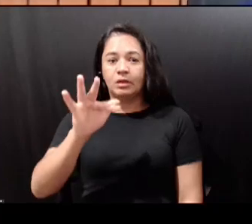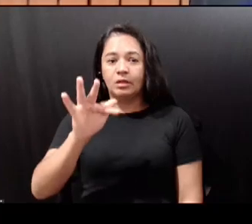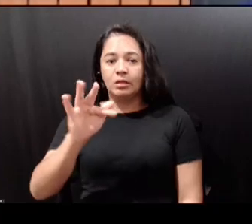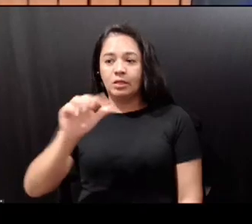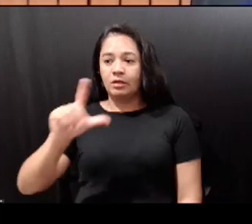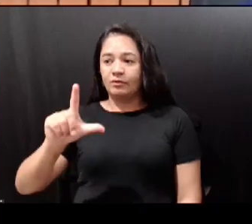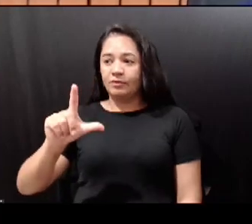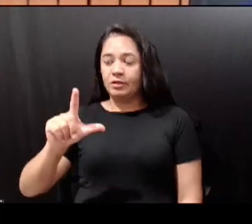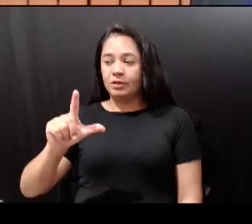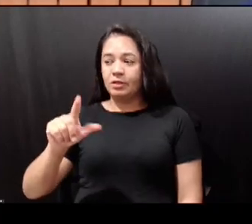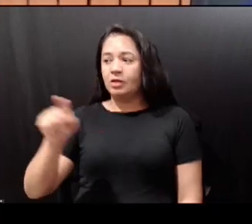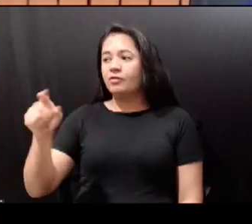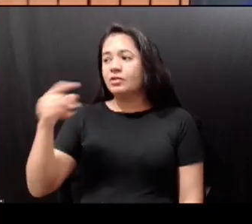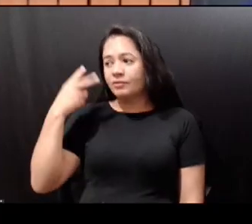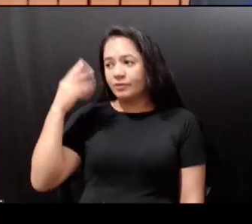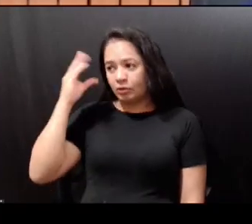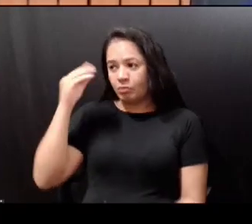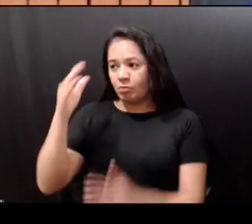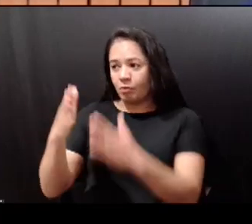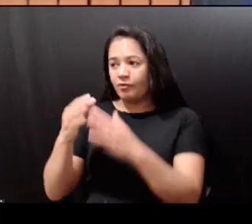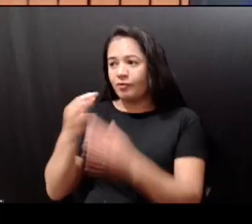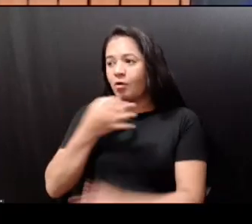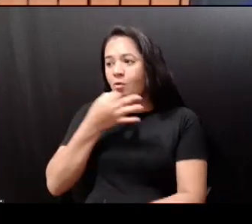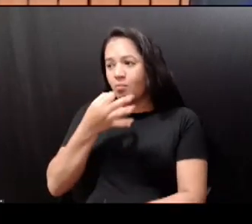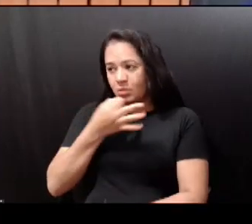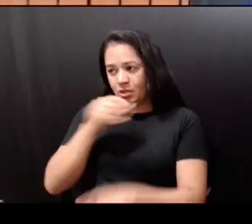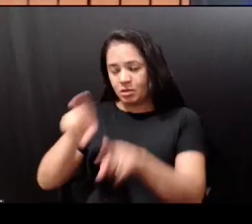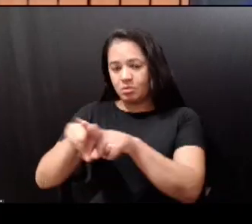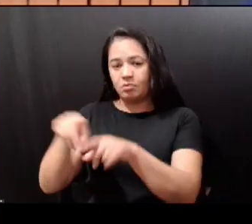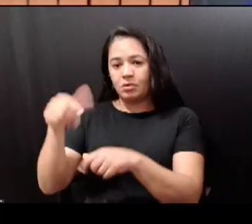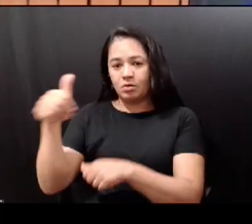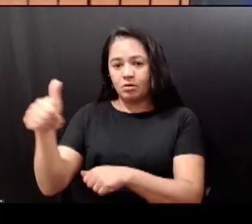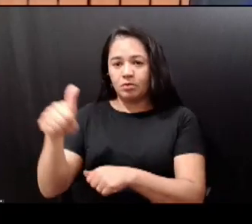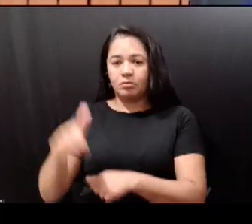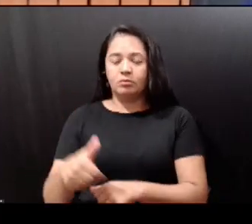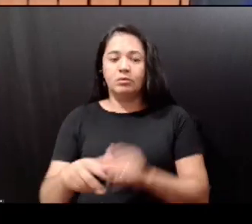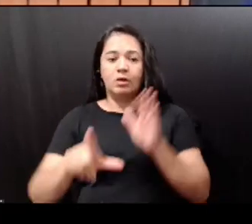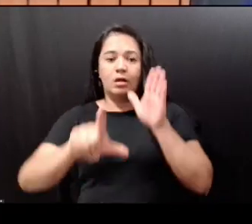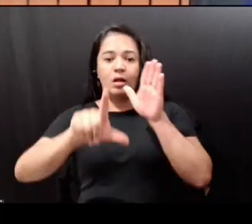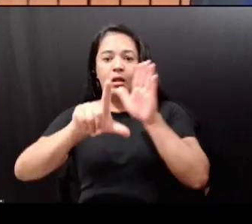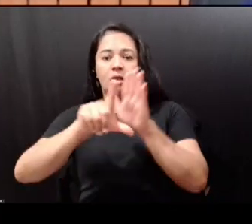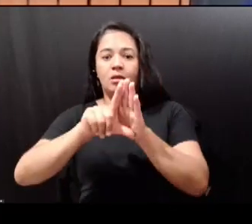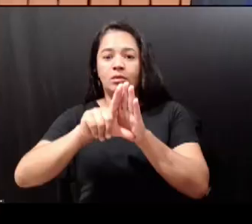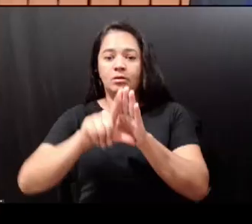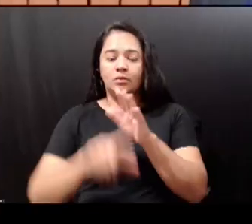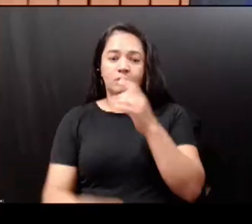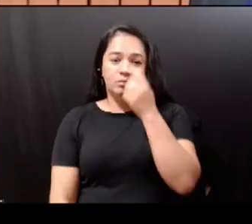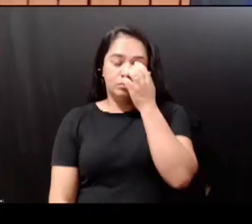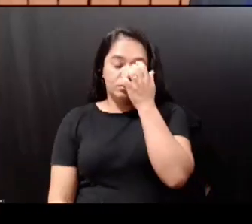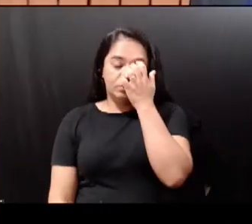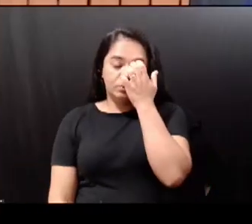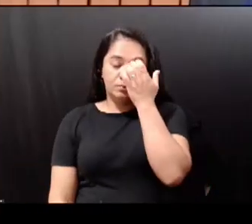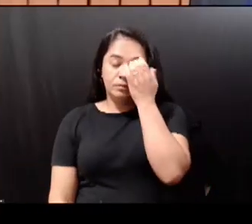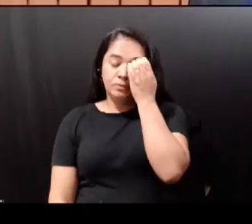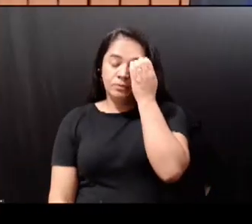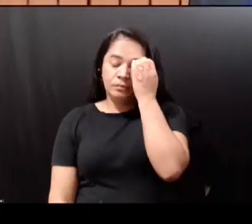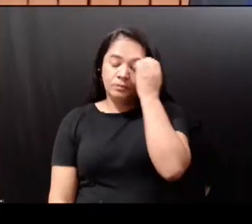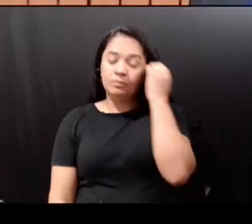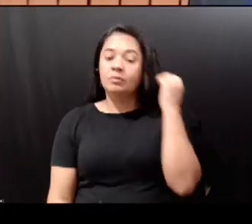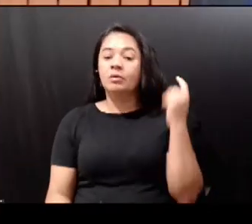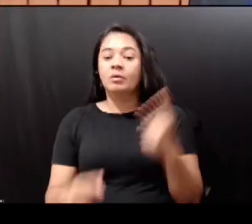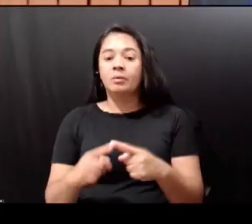que você também pudesse falar sobre esse tema. Essa lei, né, vereador Carlinhos, ela veio de encontro a uma necessidade de não